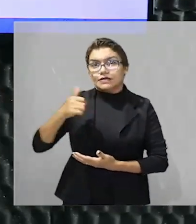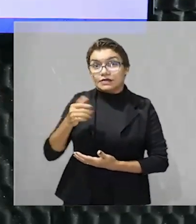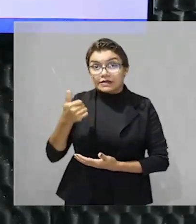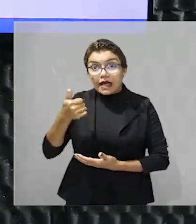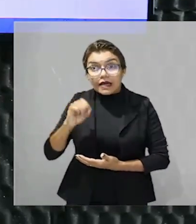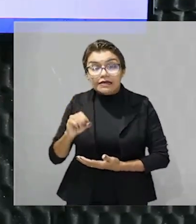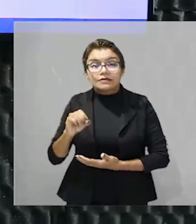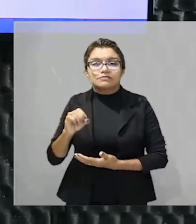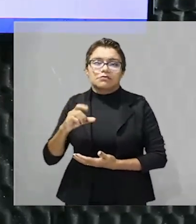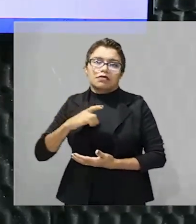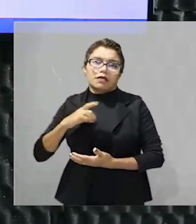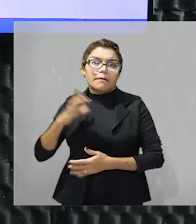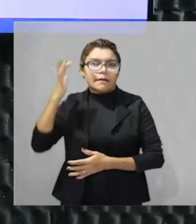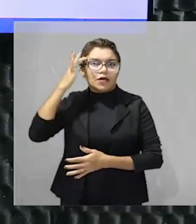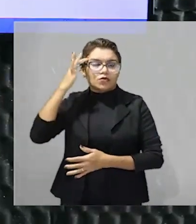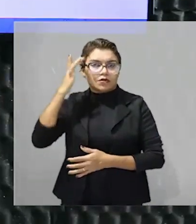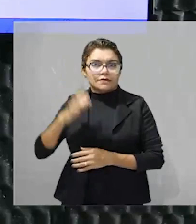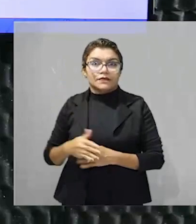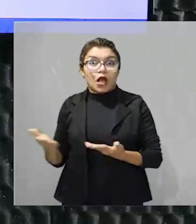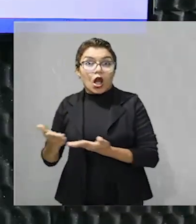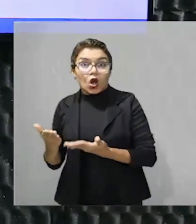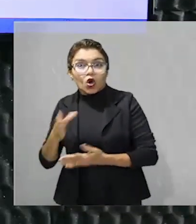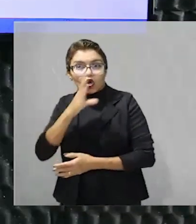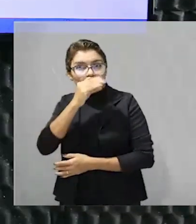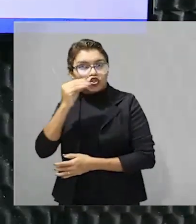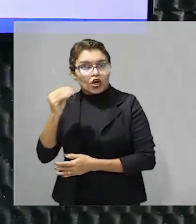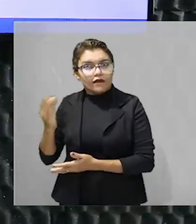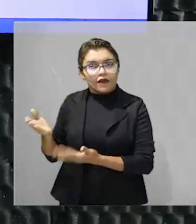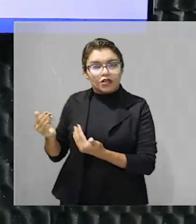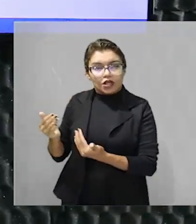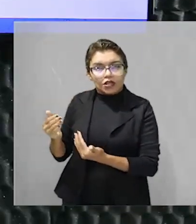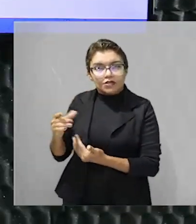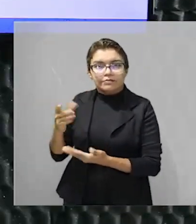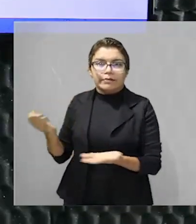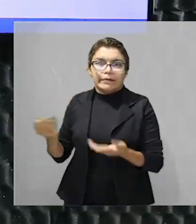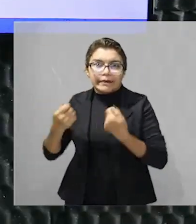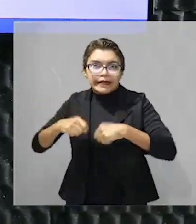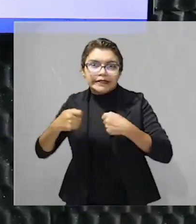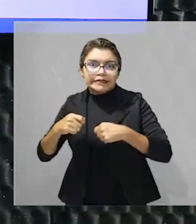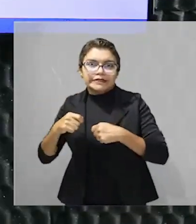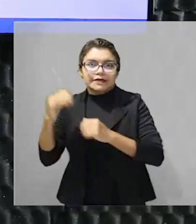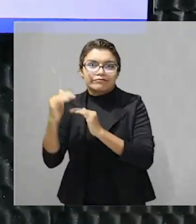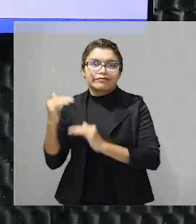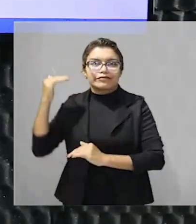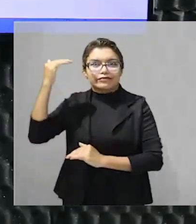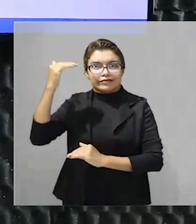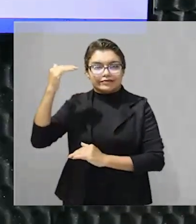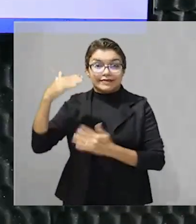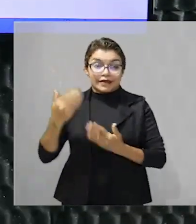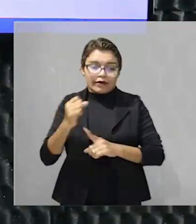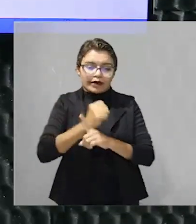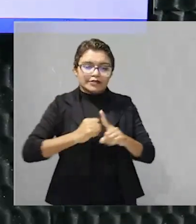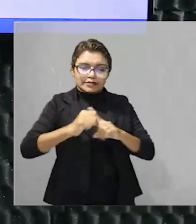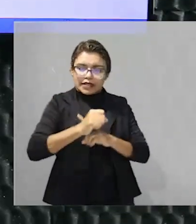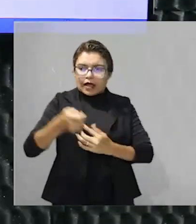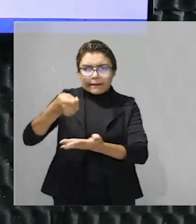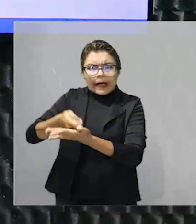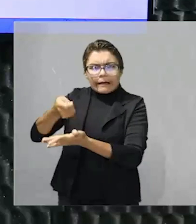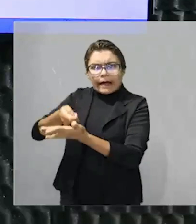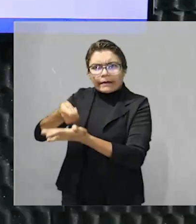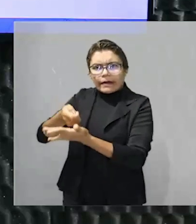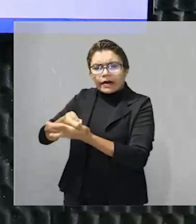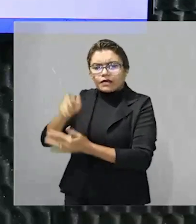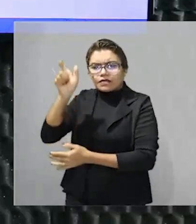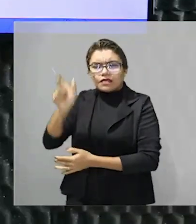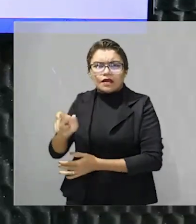maturidade. Jovem, adolescente, que ele seja adulto. Ou seja, a sociedade está cobrando dele